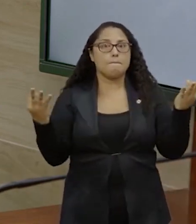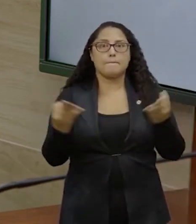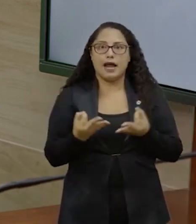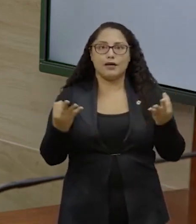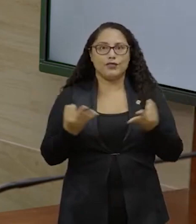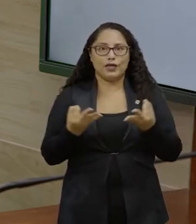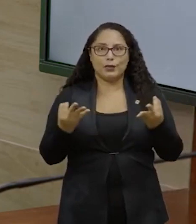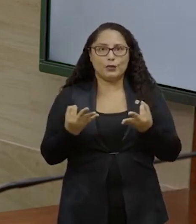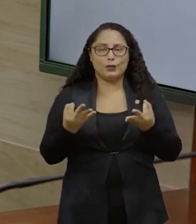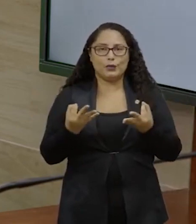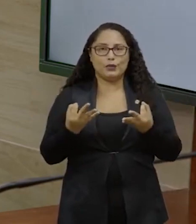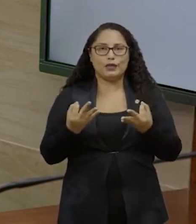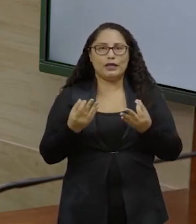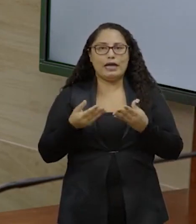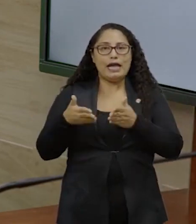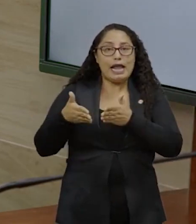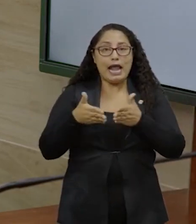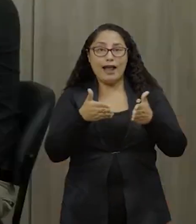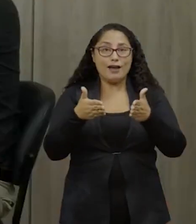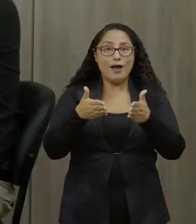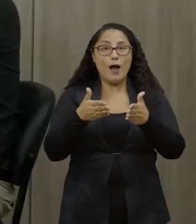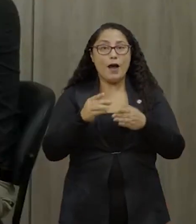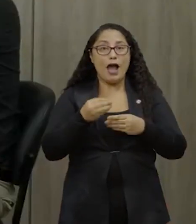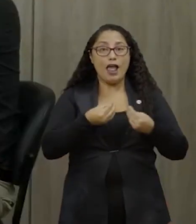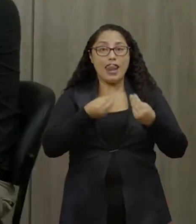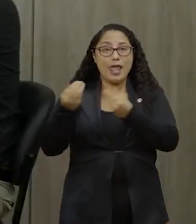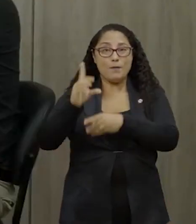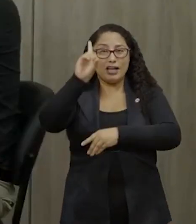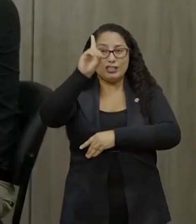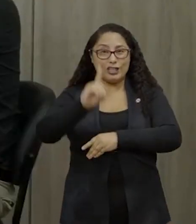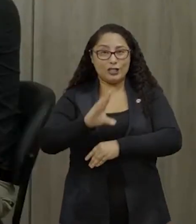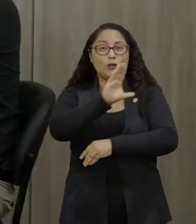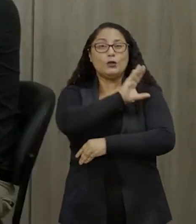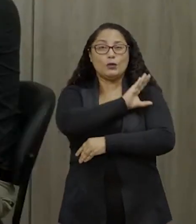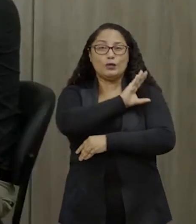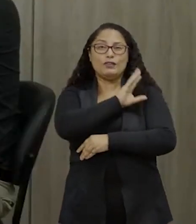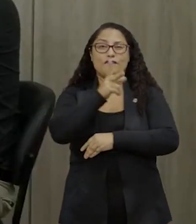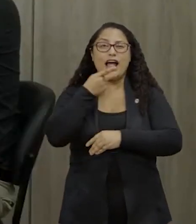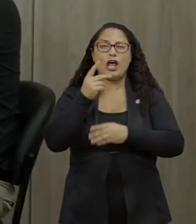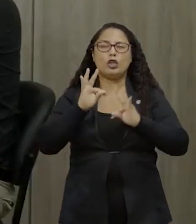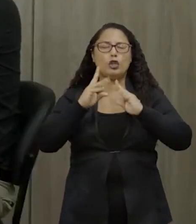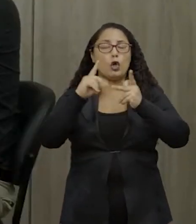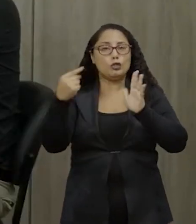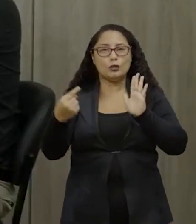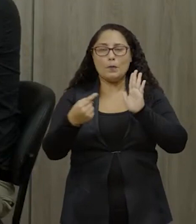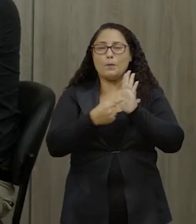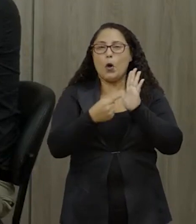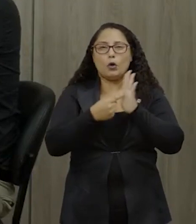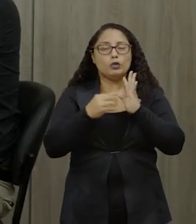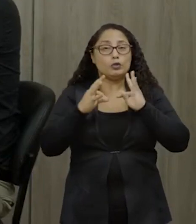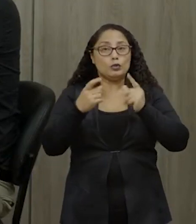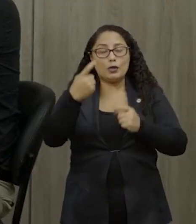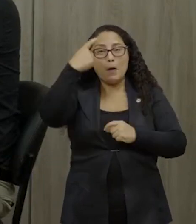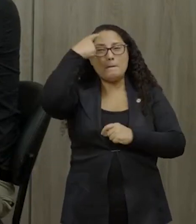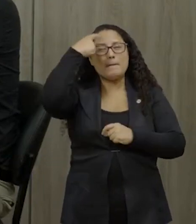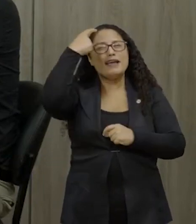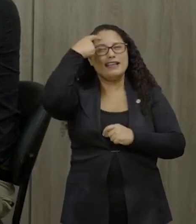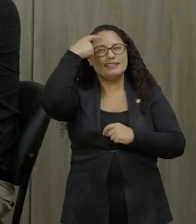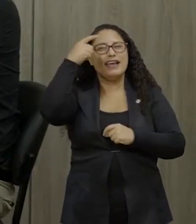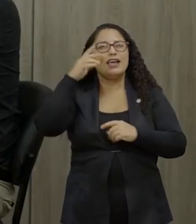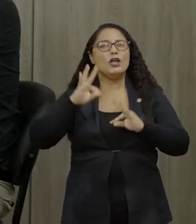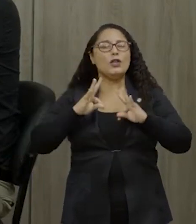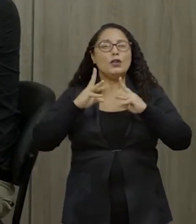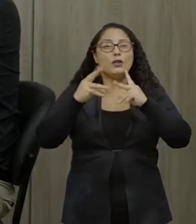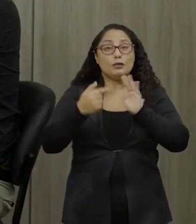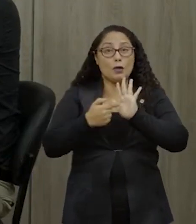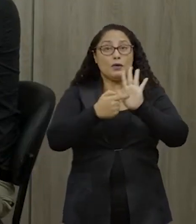perfeito para mim, dirigindo lá a coordenação do curso, falando todos os pontos que eu tinha pensado, tudo isso com uma...